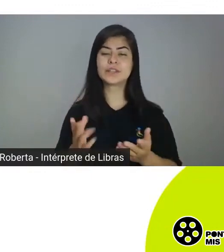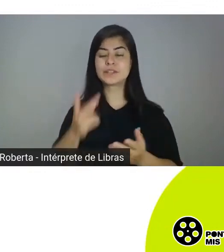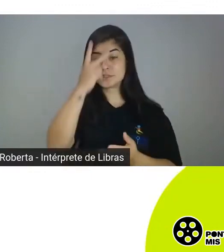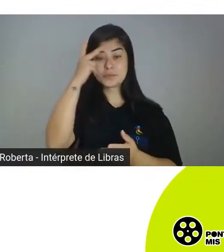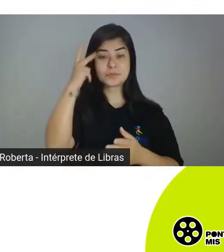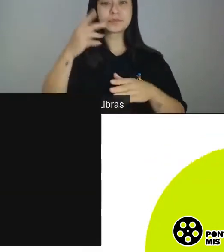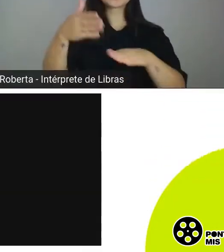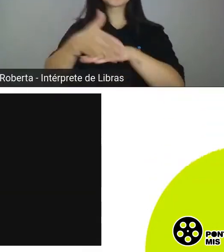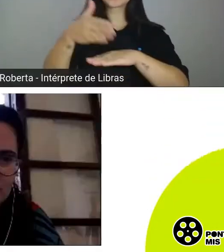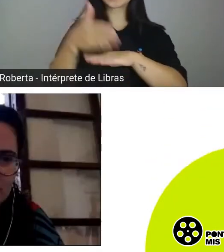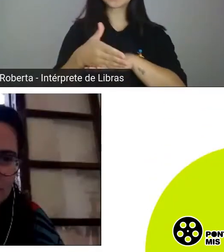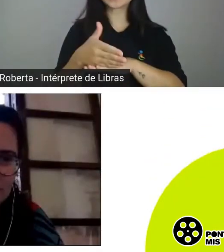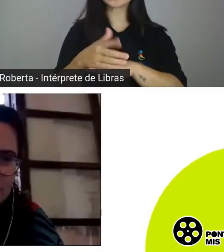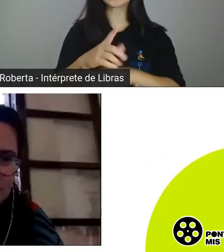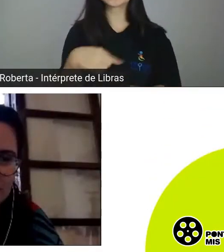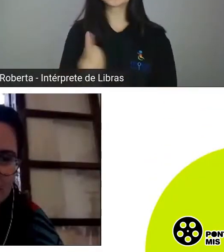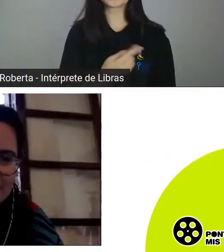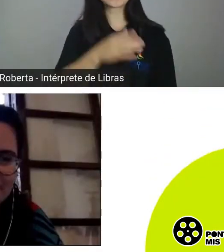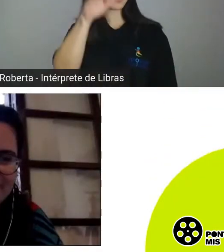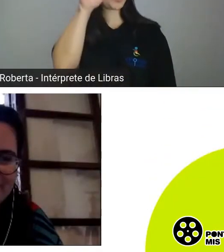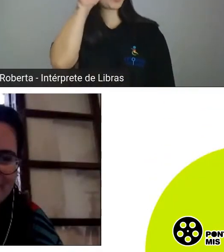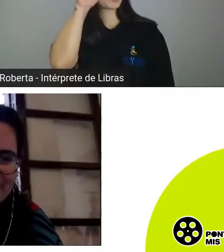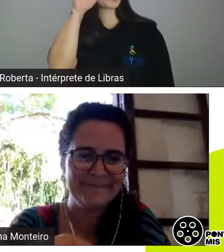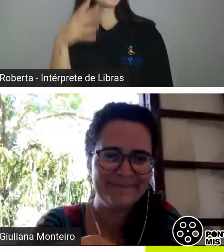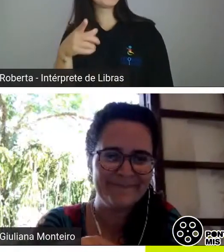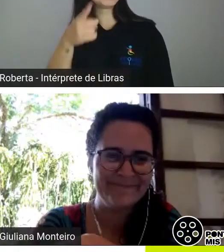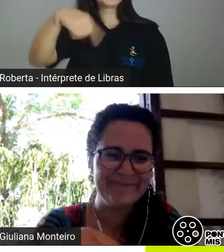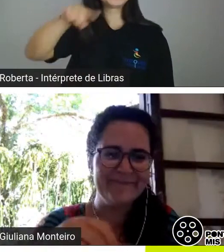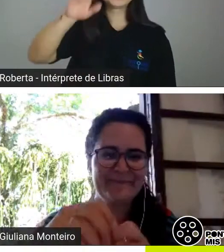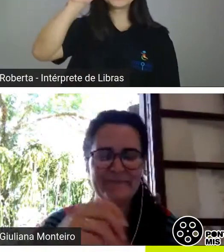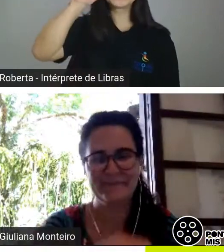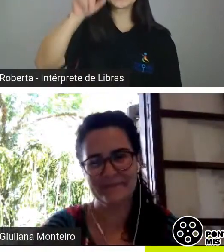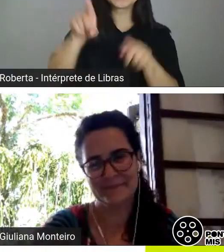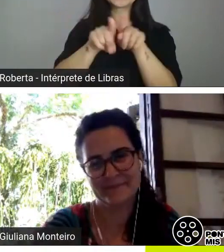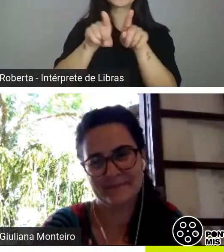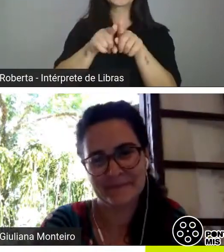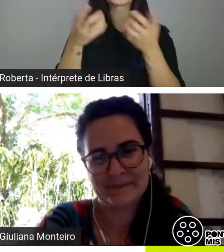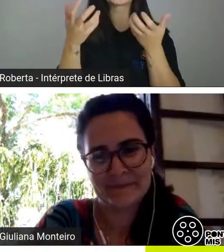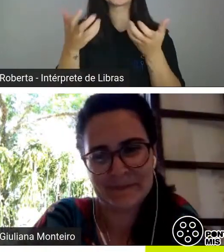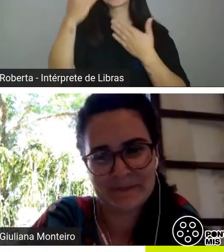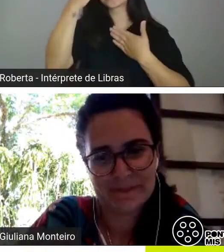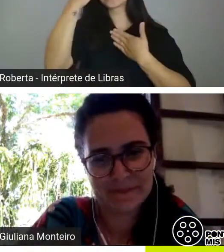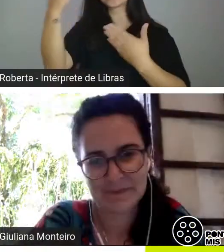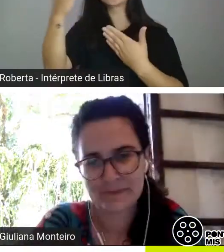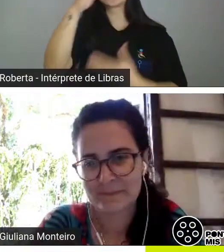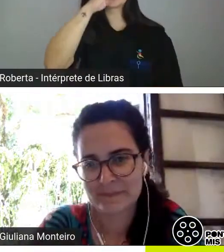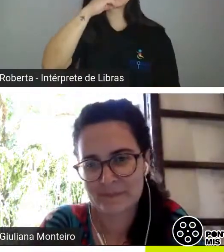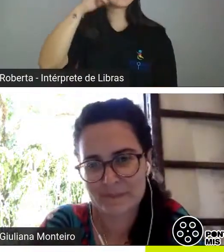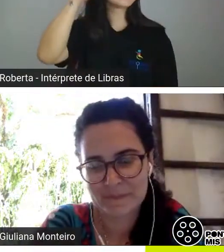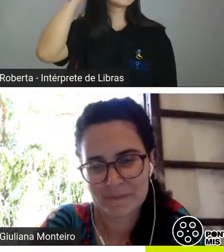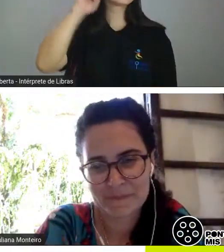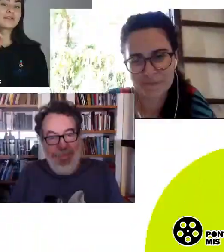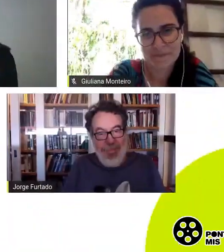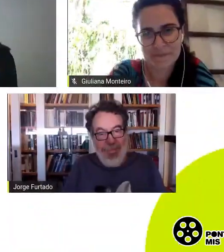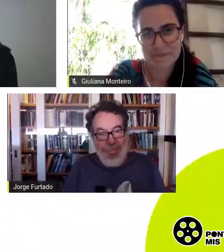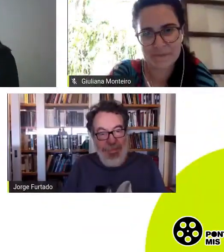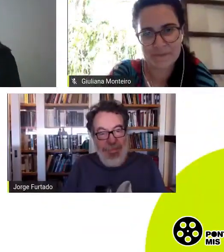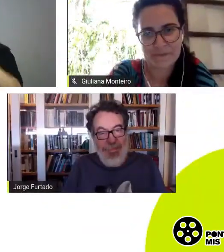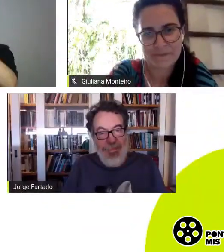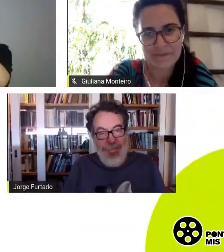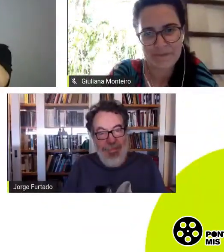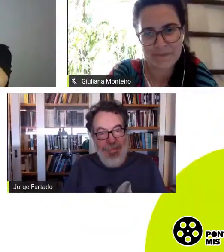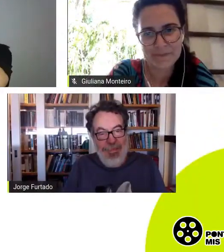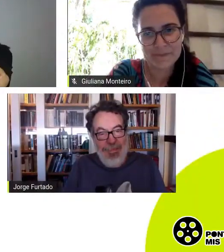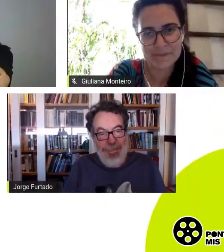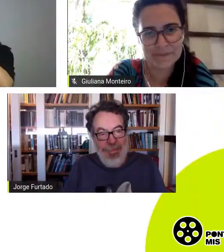participantes, porque a gente está curioso, né? Vocês estão curiosos. E claro, quero agradecer também aqui a Roberta Emeira e a Bruna